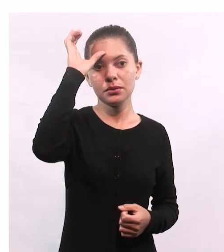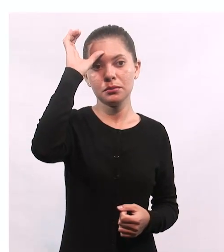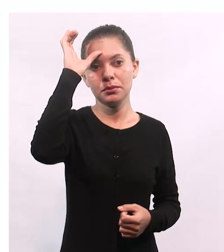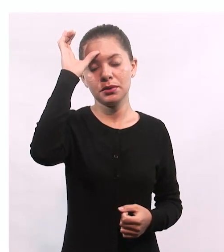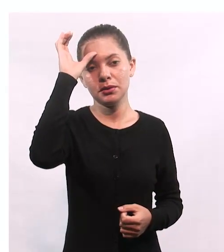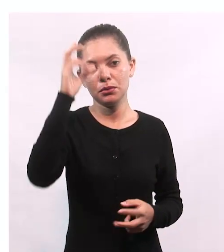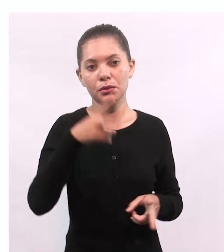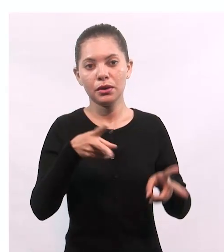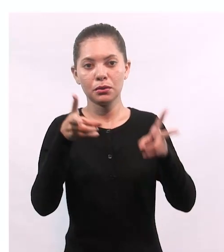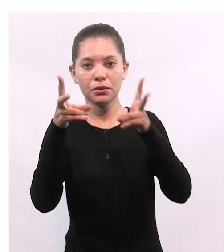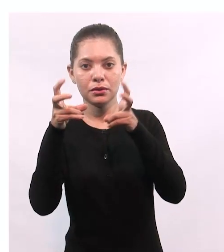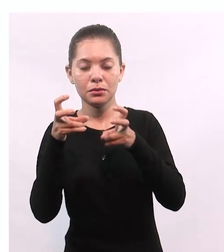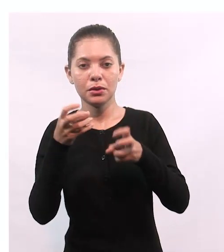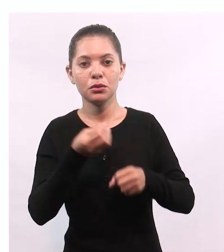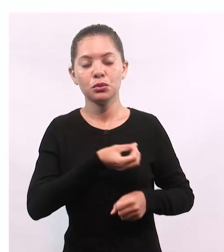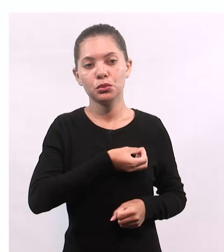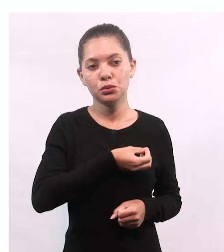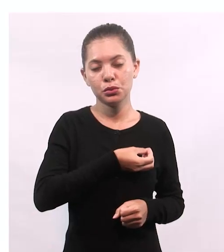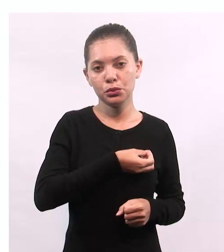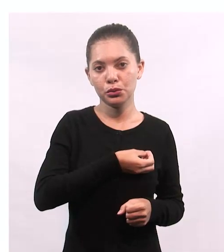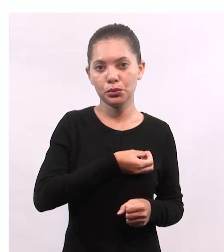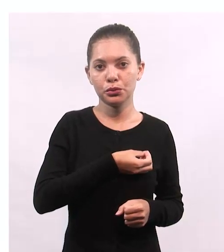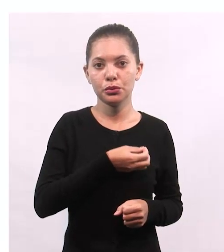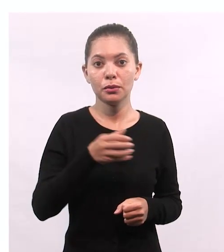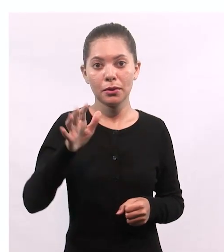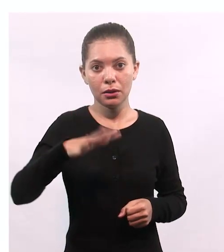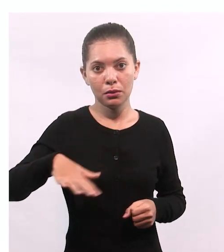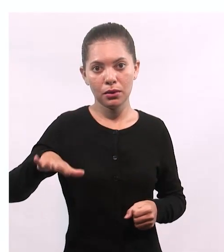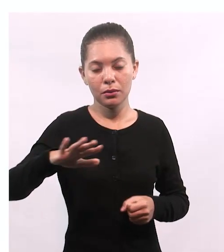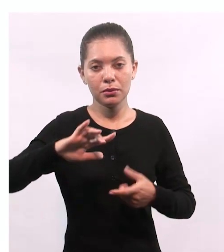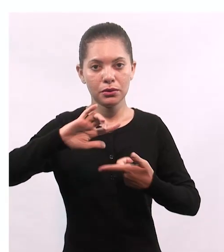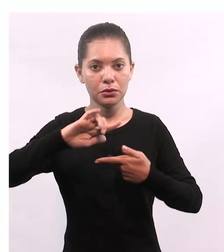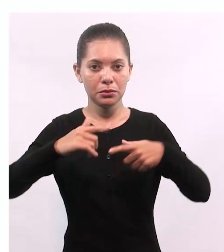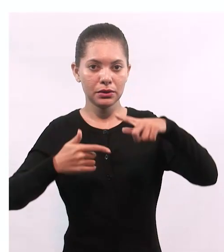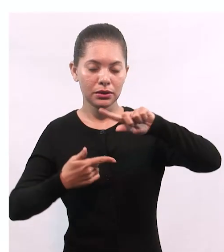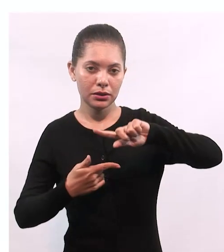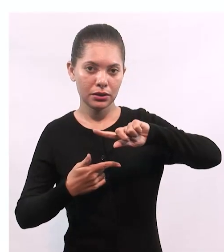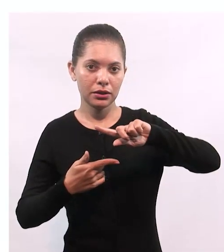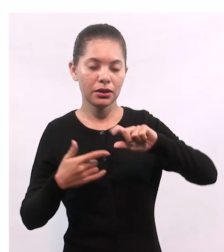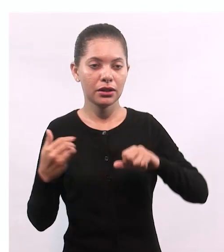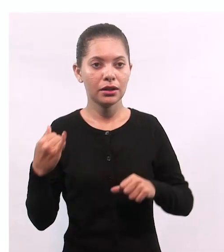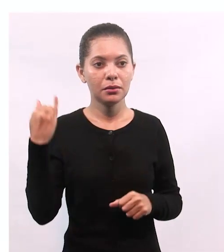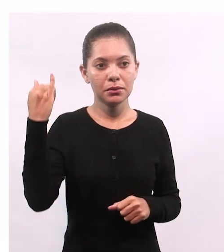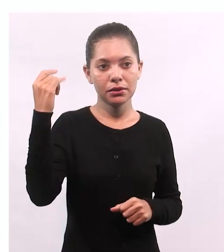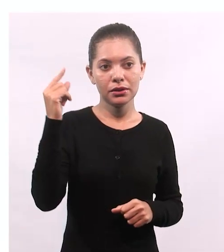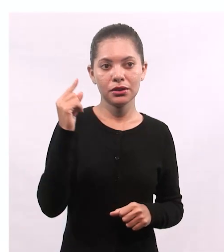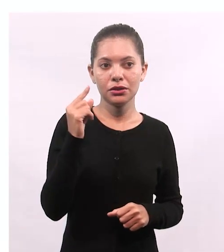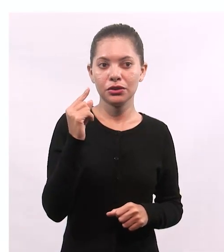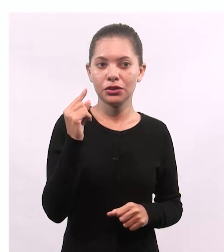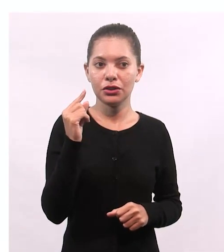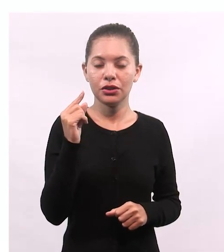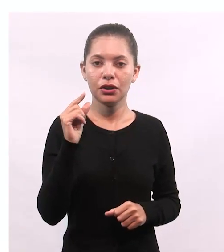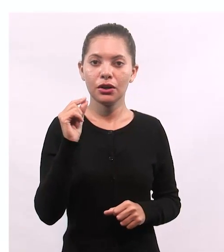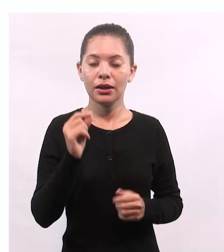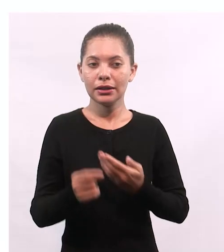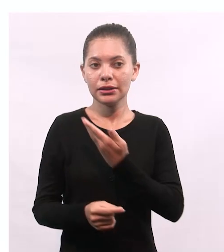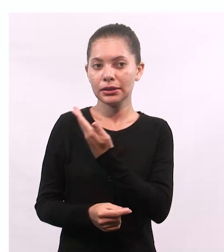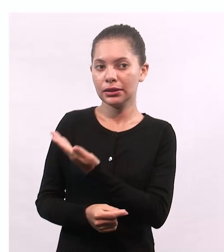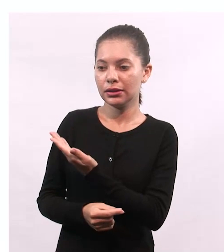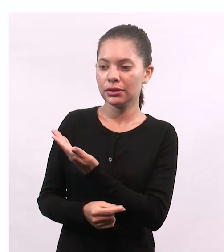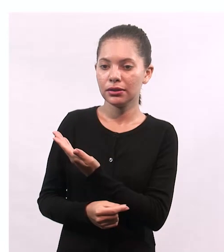Conhecimento e reconhecimento de números cardinais e ordinais, mas no campo da geometria a gente pode destacar esse trecho